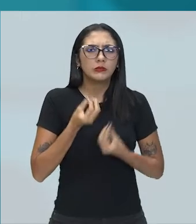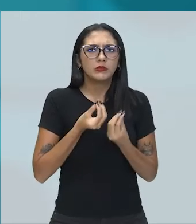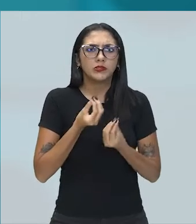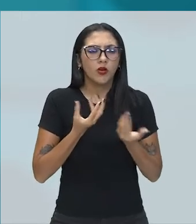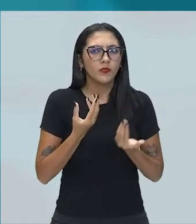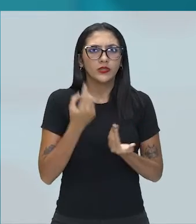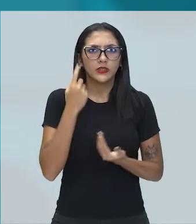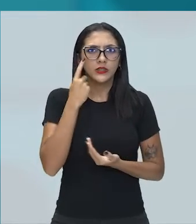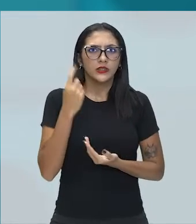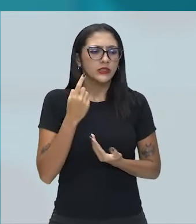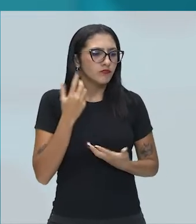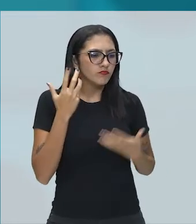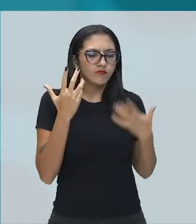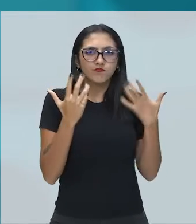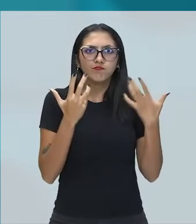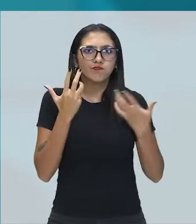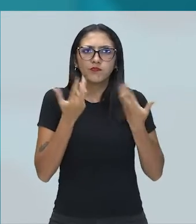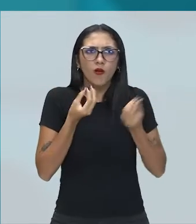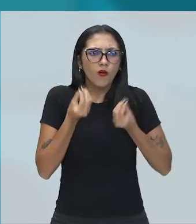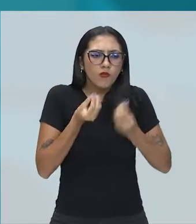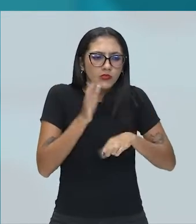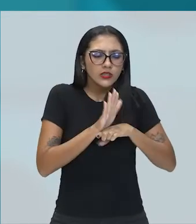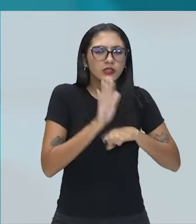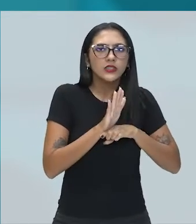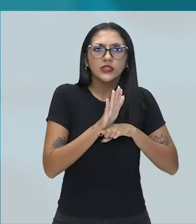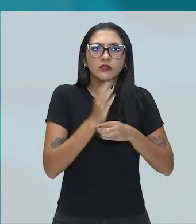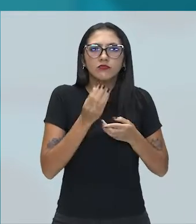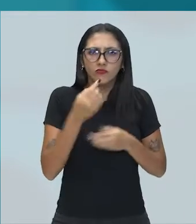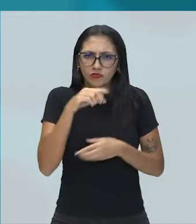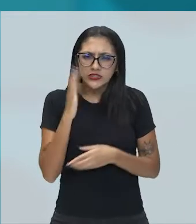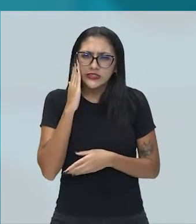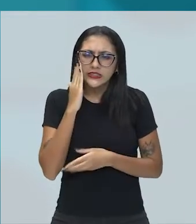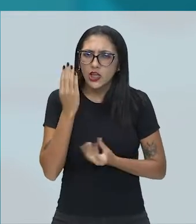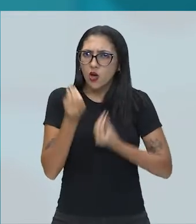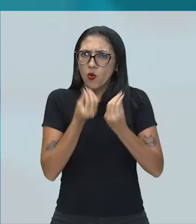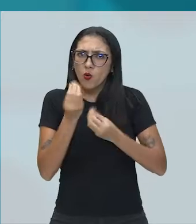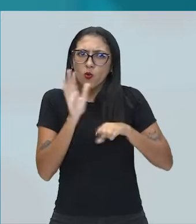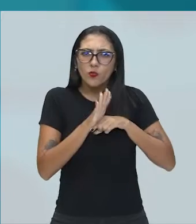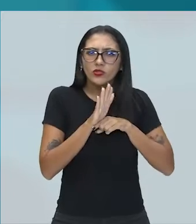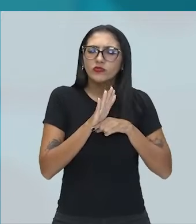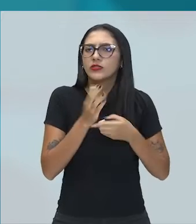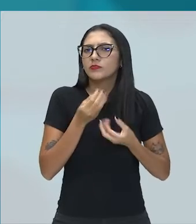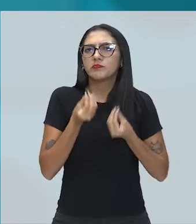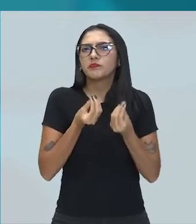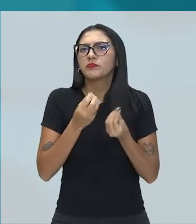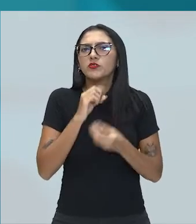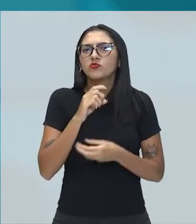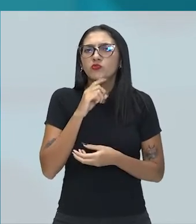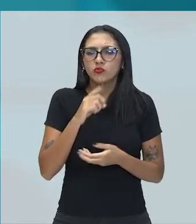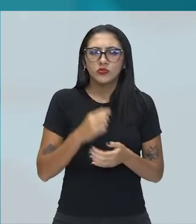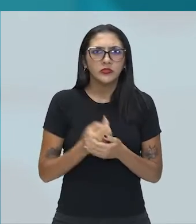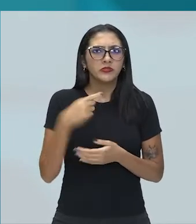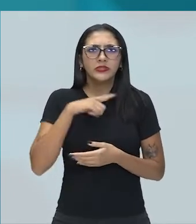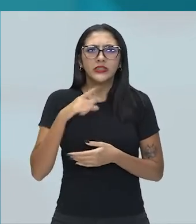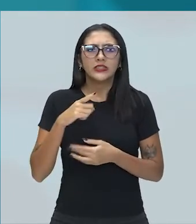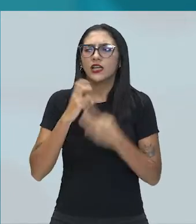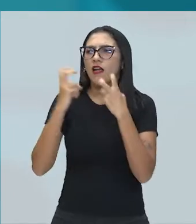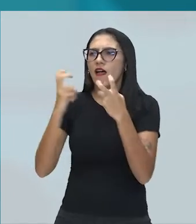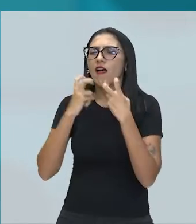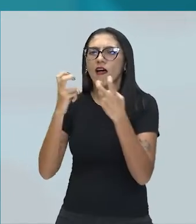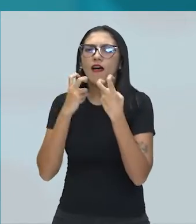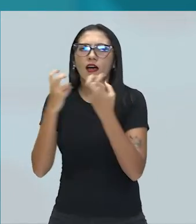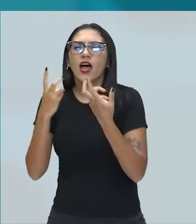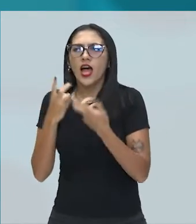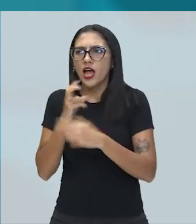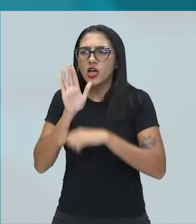você sabe o que fazer? Você sabe qual procedimento adotar numa situação como essa? Você vai sair correndo,